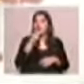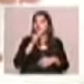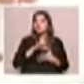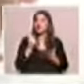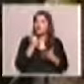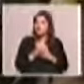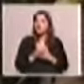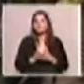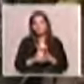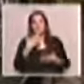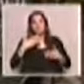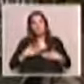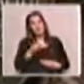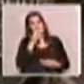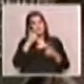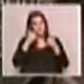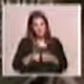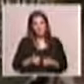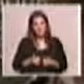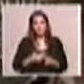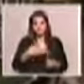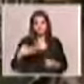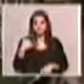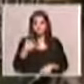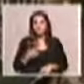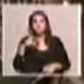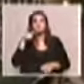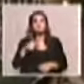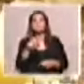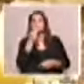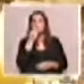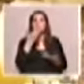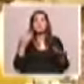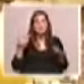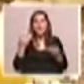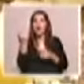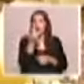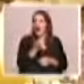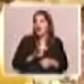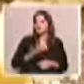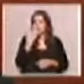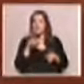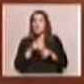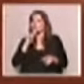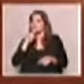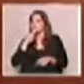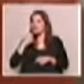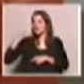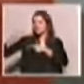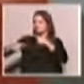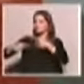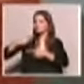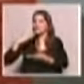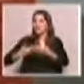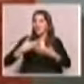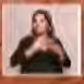e recomendáveis para uma dieta saudável. Esta iguaria é para muitos uma arte cujo segredo vai passando de geração em geração. É